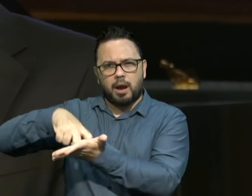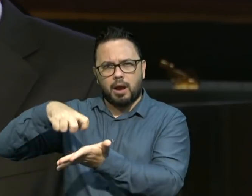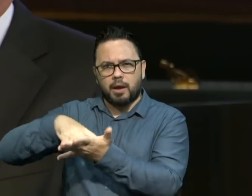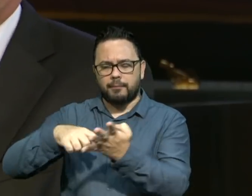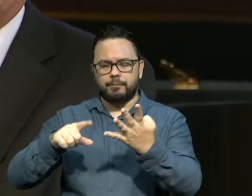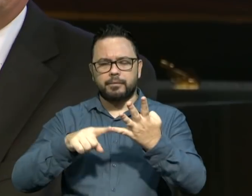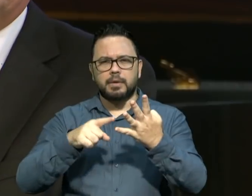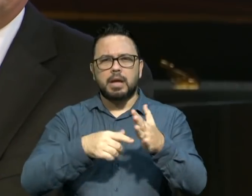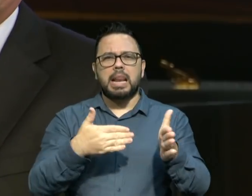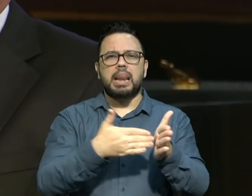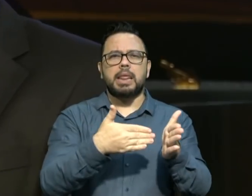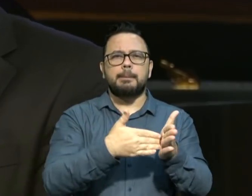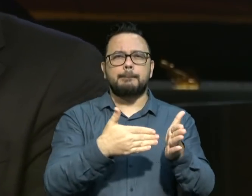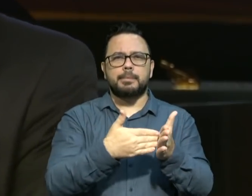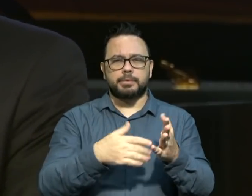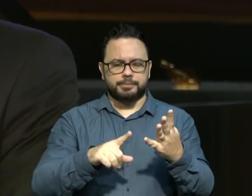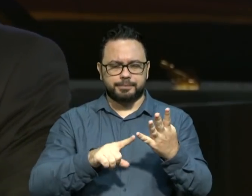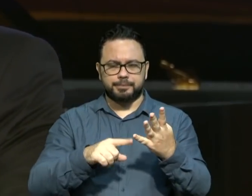o Limbo